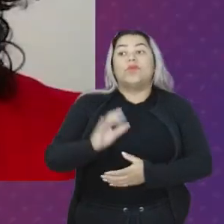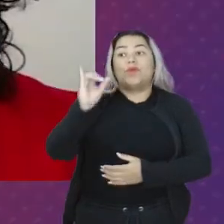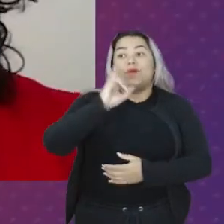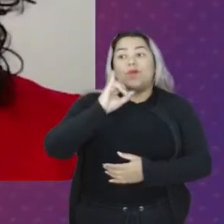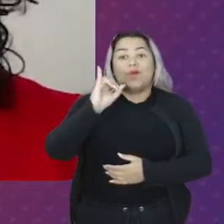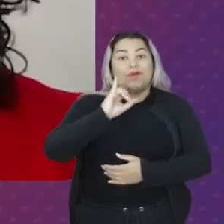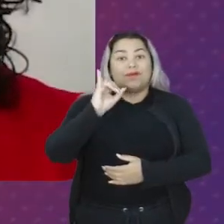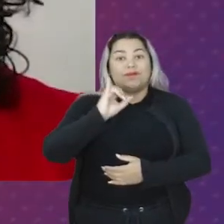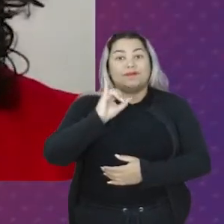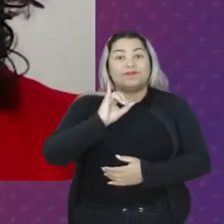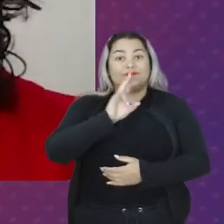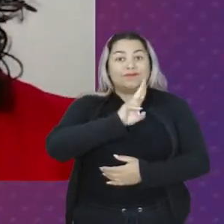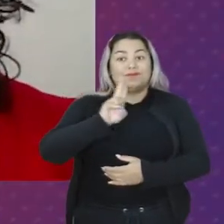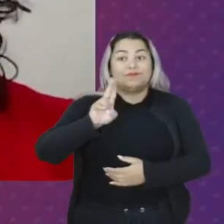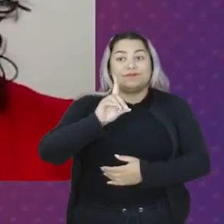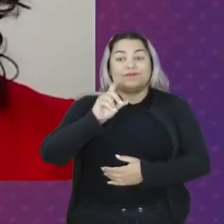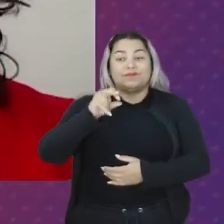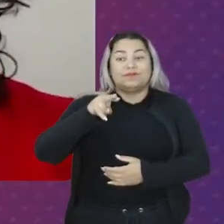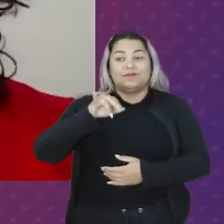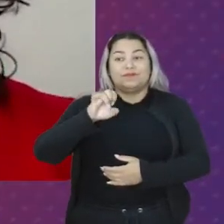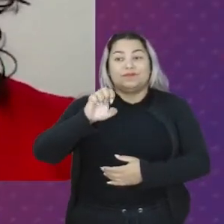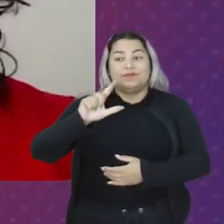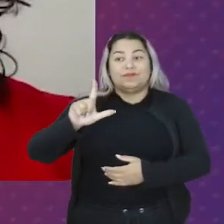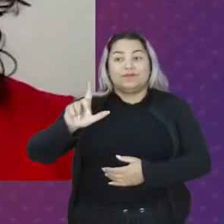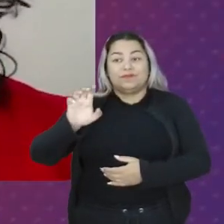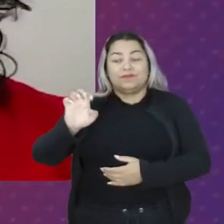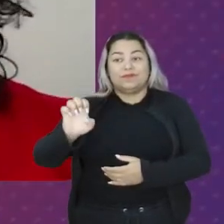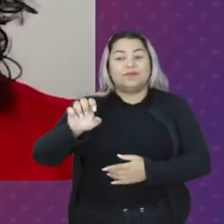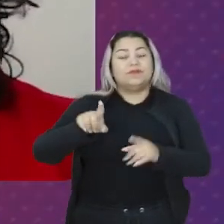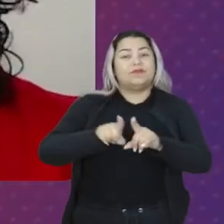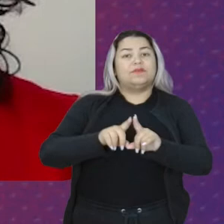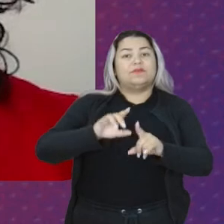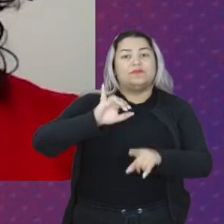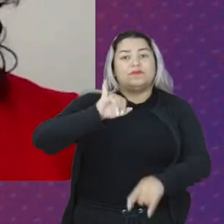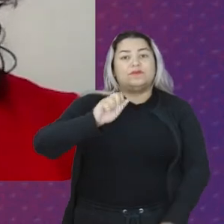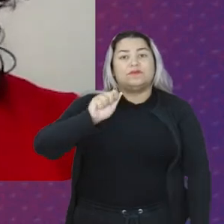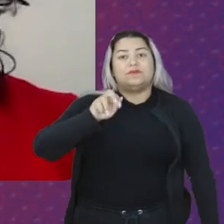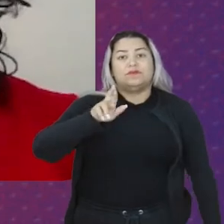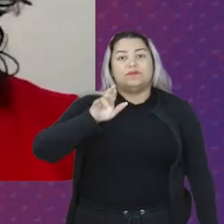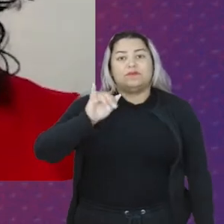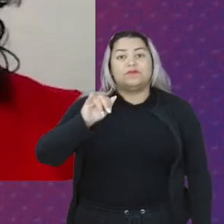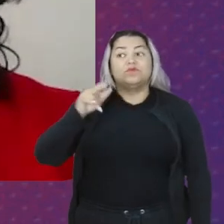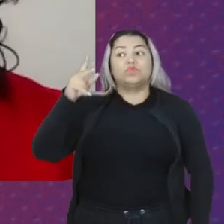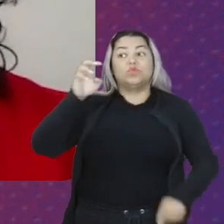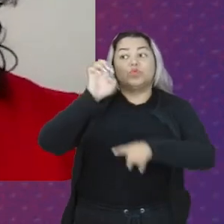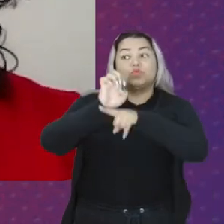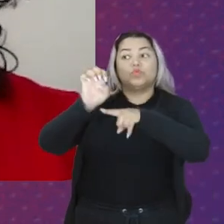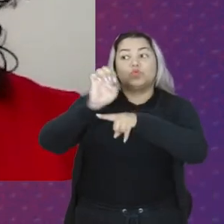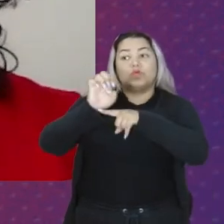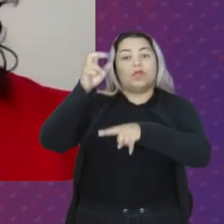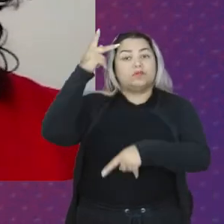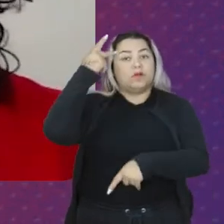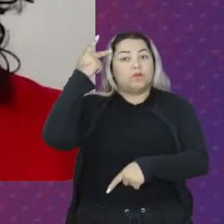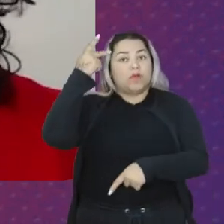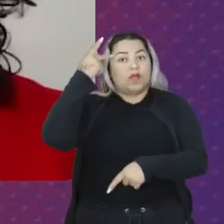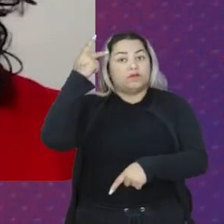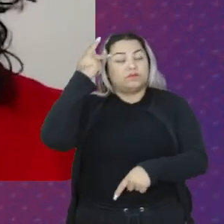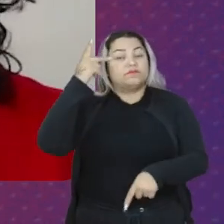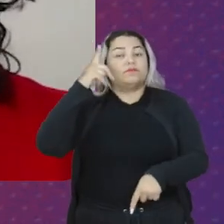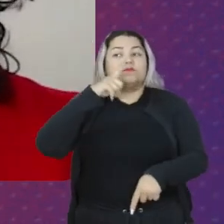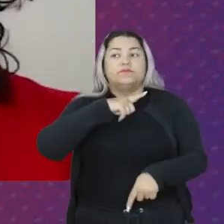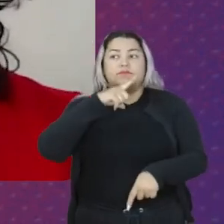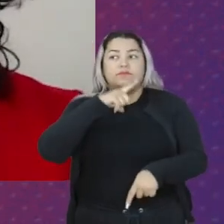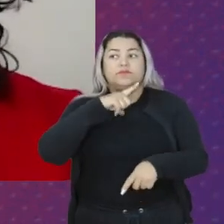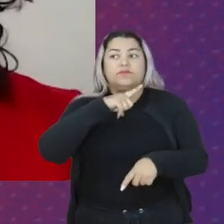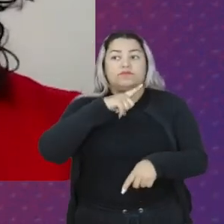Olá, meu nome é Daniele Rebelo, eu sou de Jacareí, no estado de São Paulo, e estive